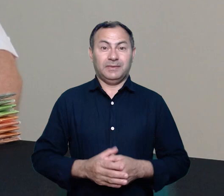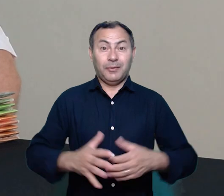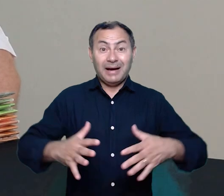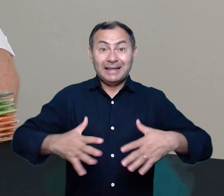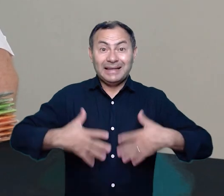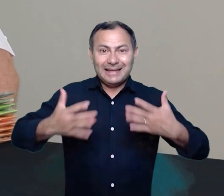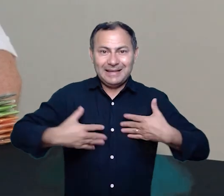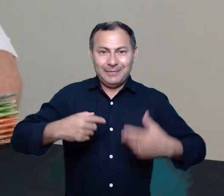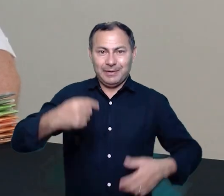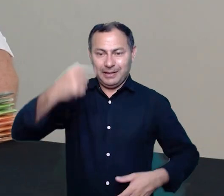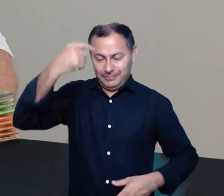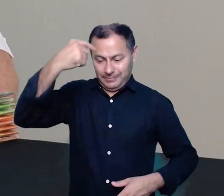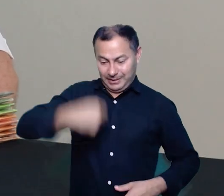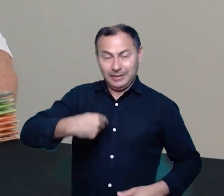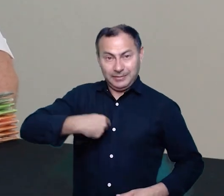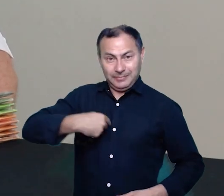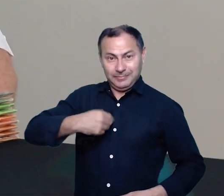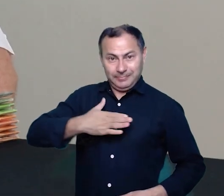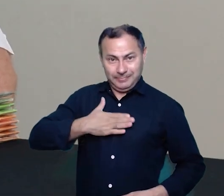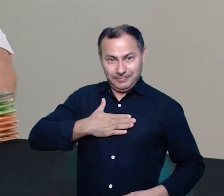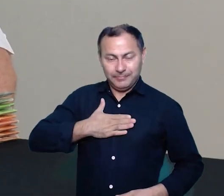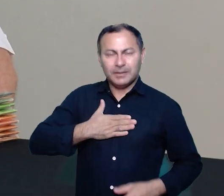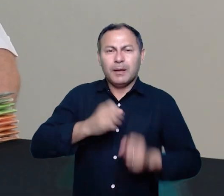É uma alegria para mim